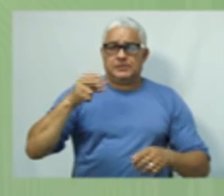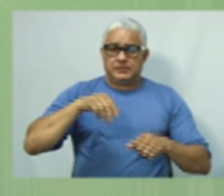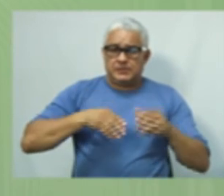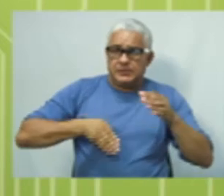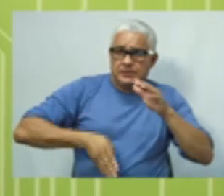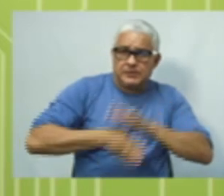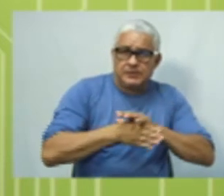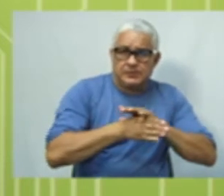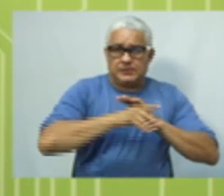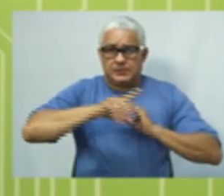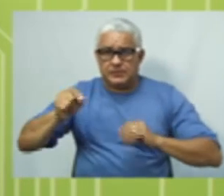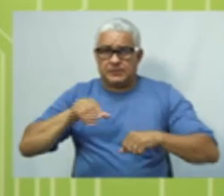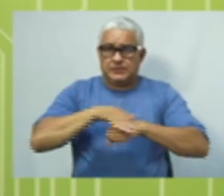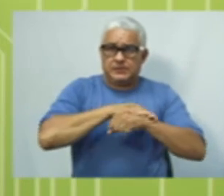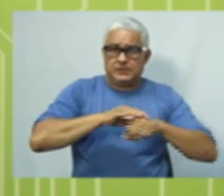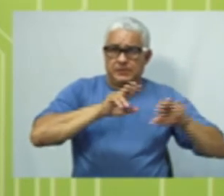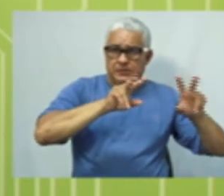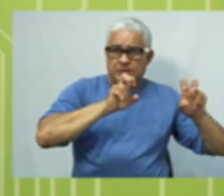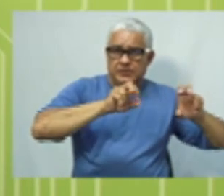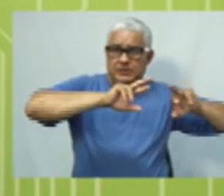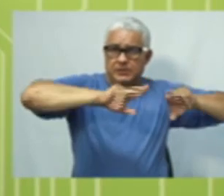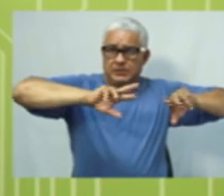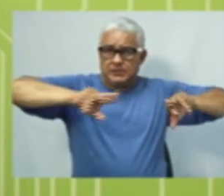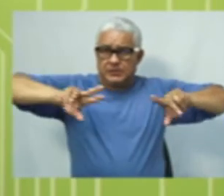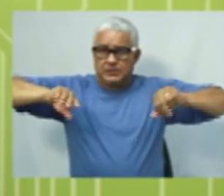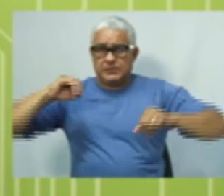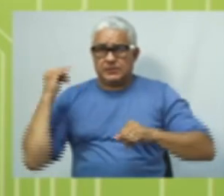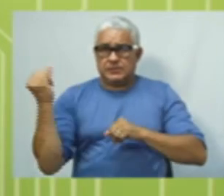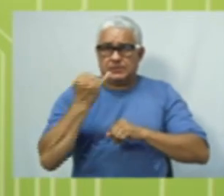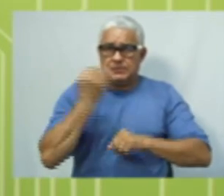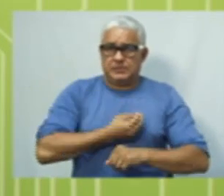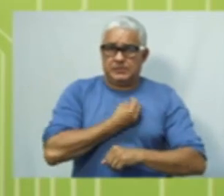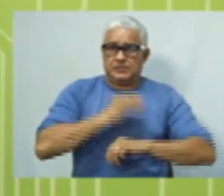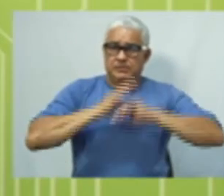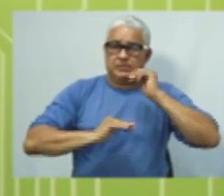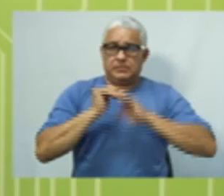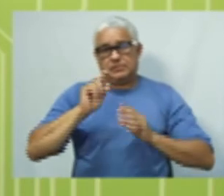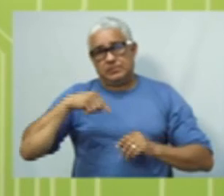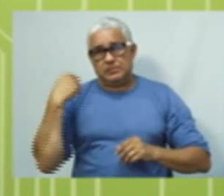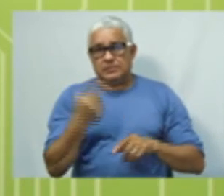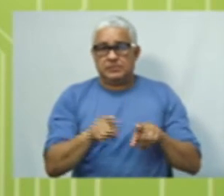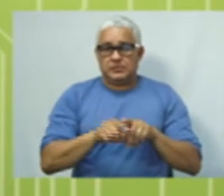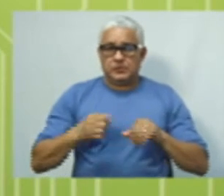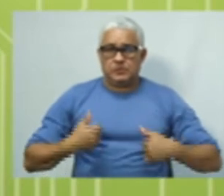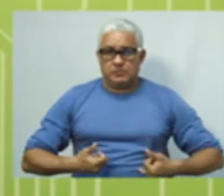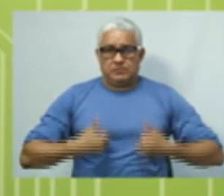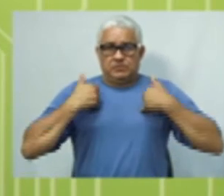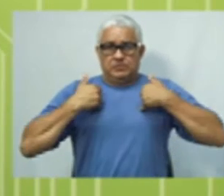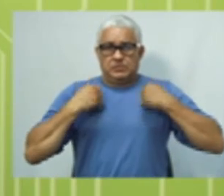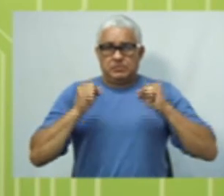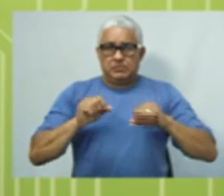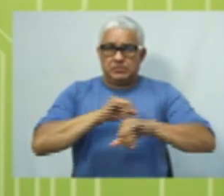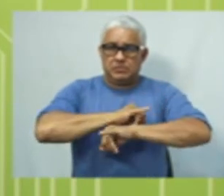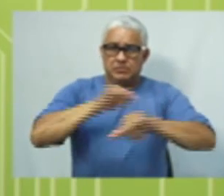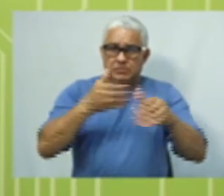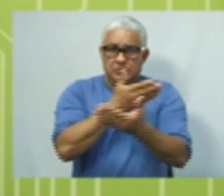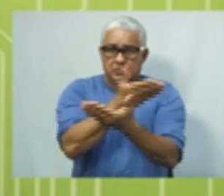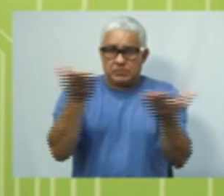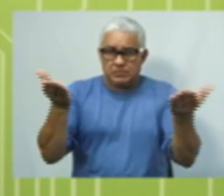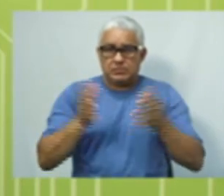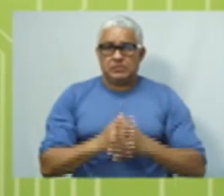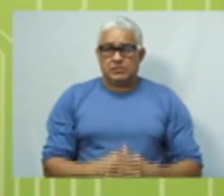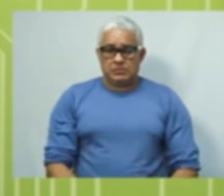conversar de assuntos, né, importantes para a vida profissional da gente. Eu me orgulho e posso falar com vocês com toda a